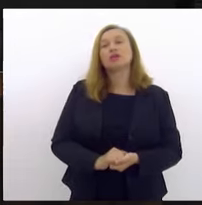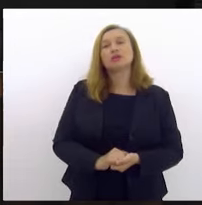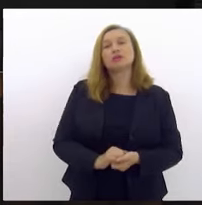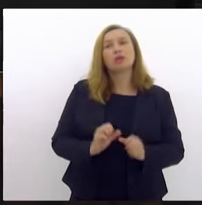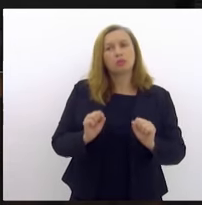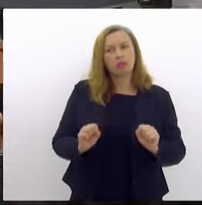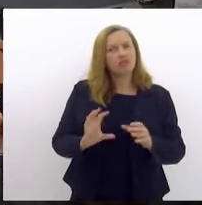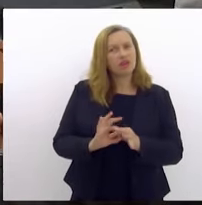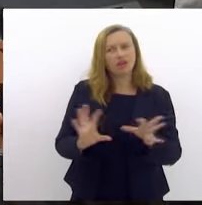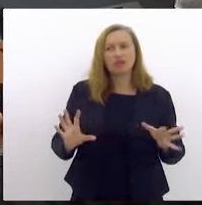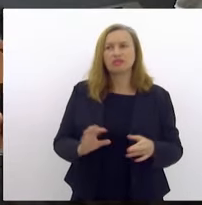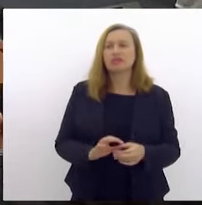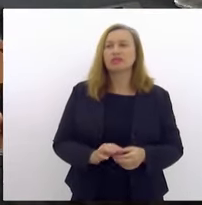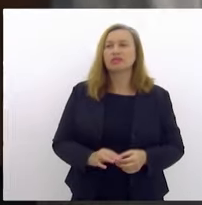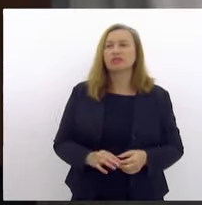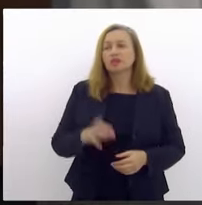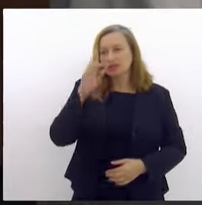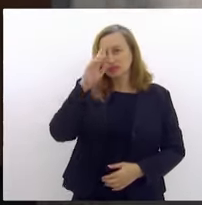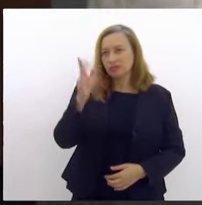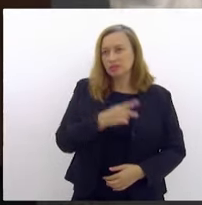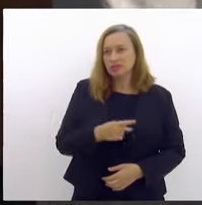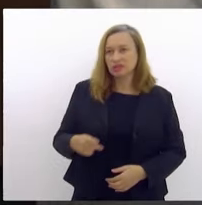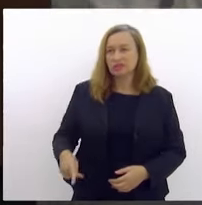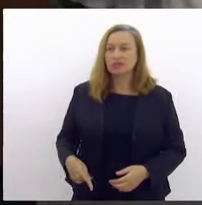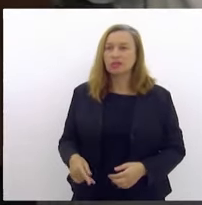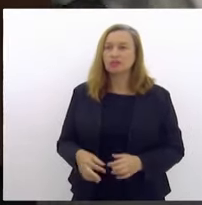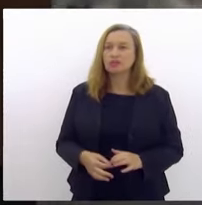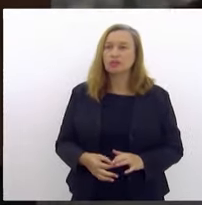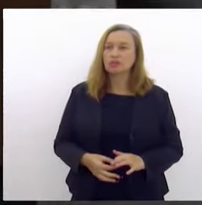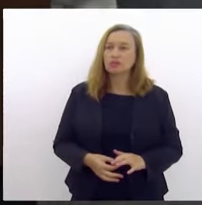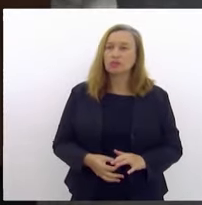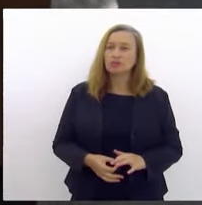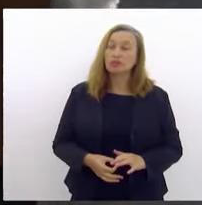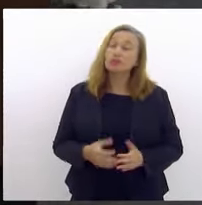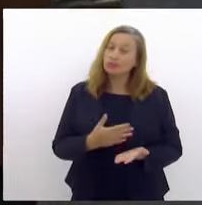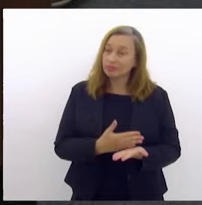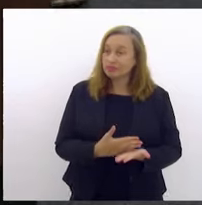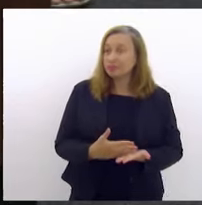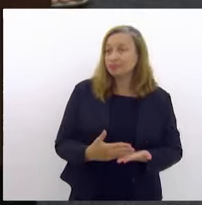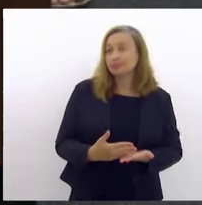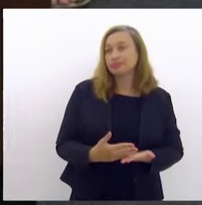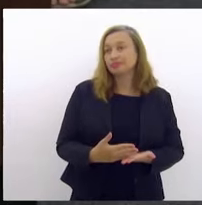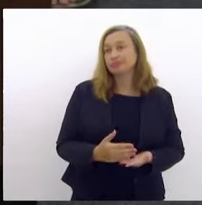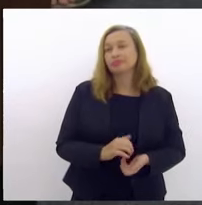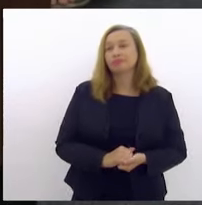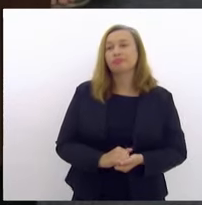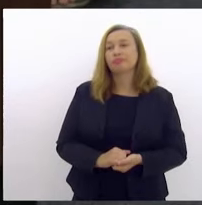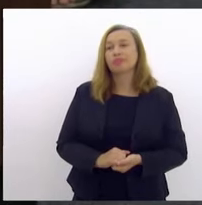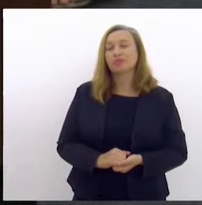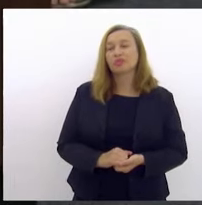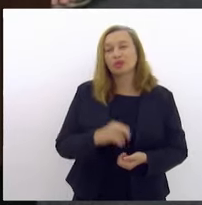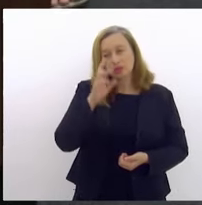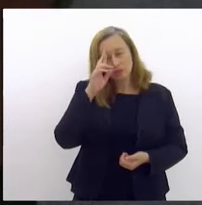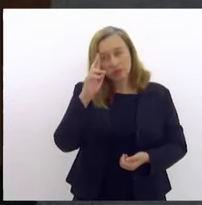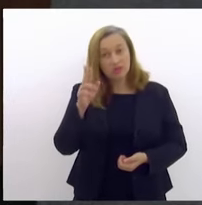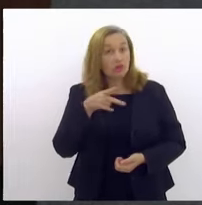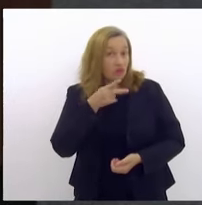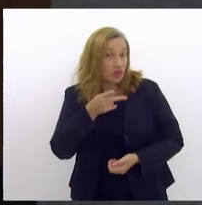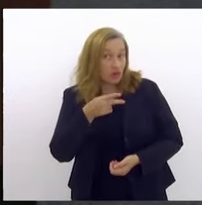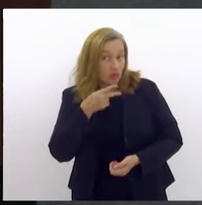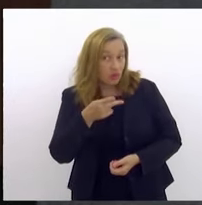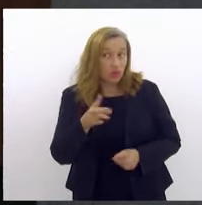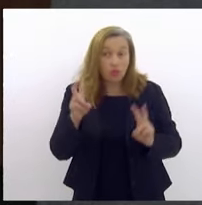pode ficar à vontade. Presidente, para começar, né, como Vossa Excelência colocou, é